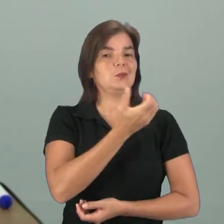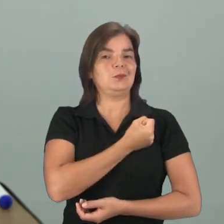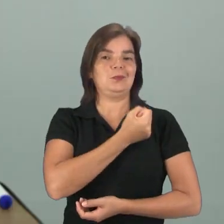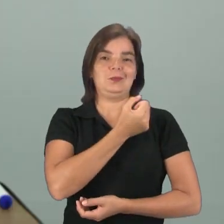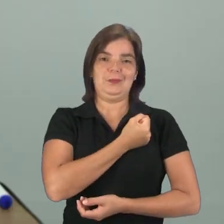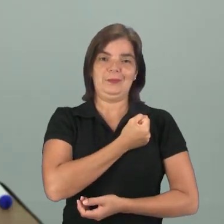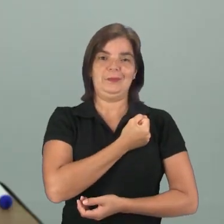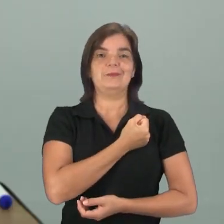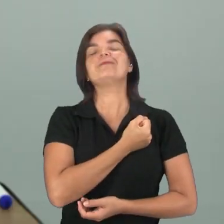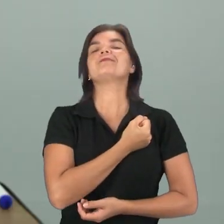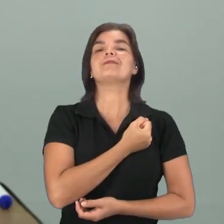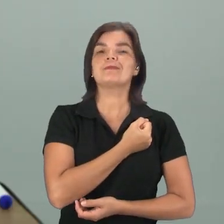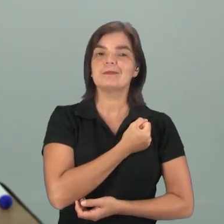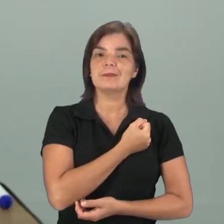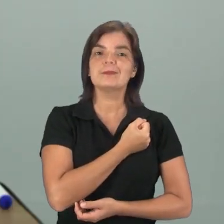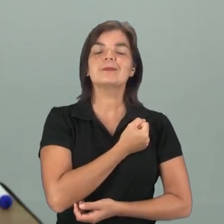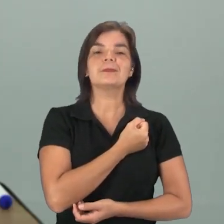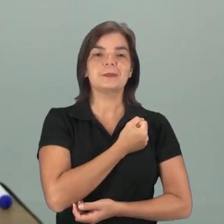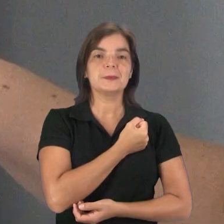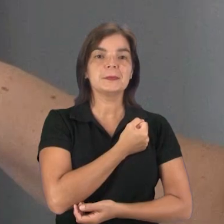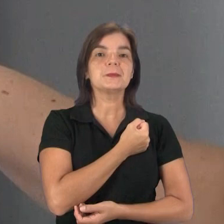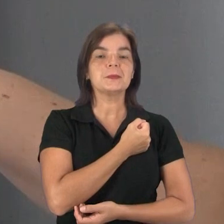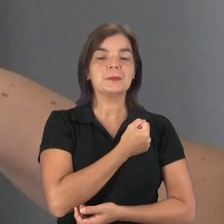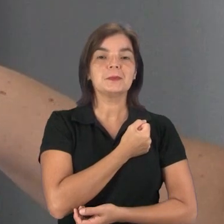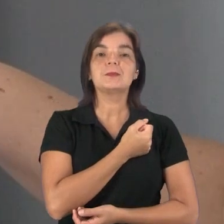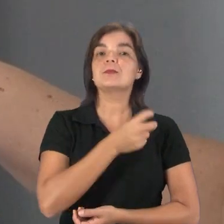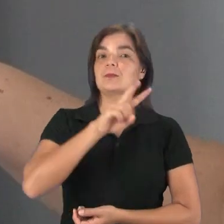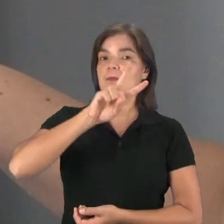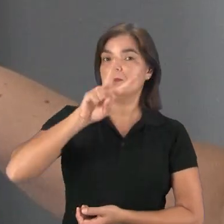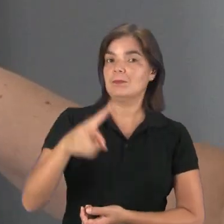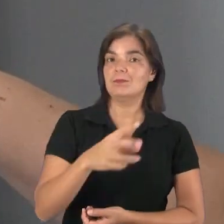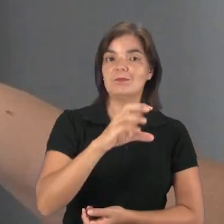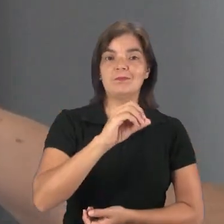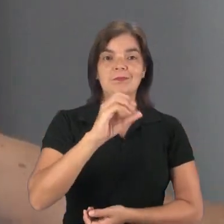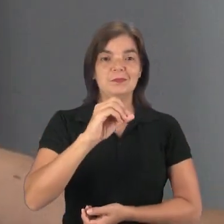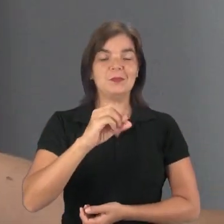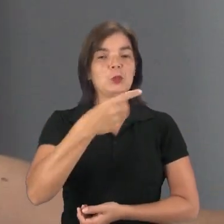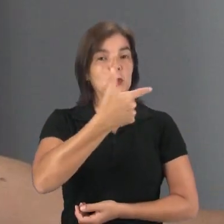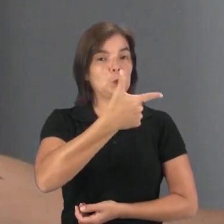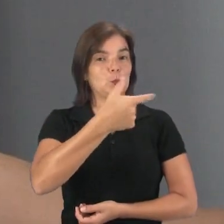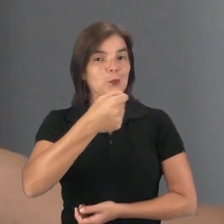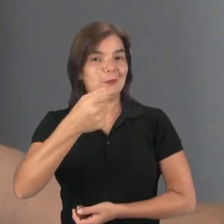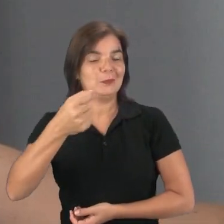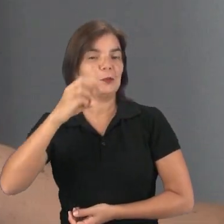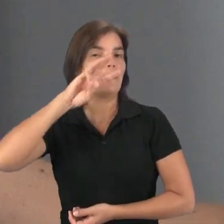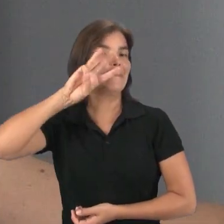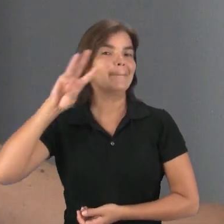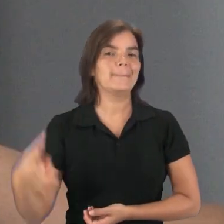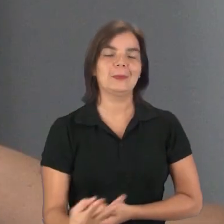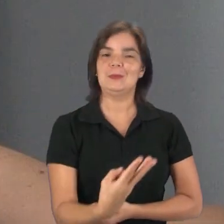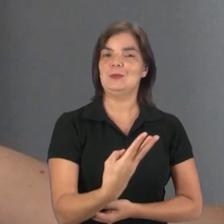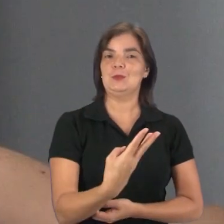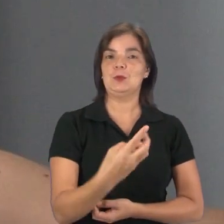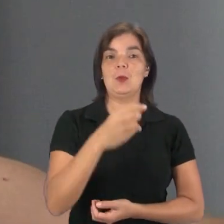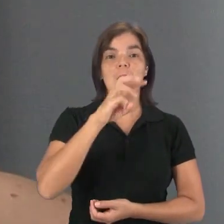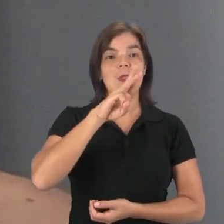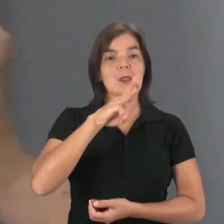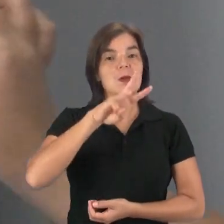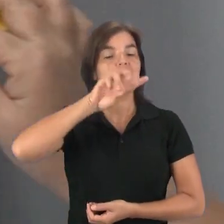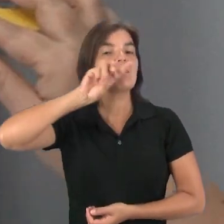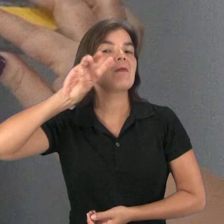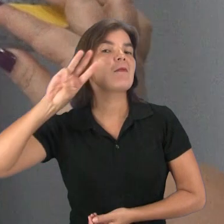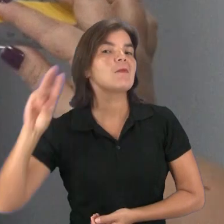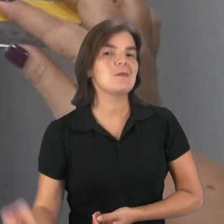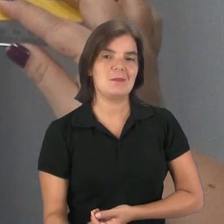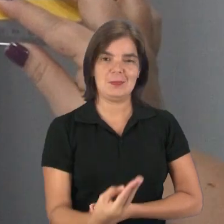algarismos, né? 8 algarismos. 20 milhões, 200 milhões, 3